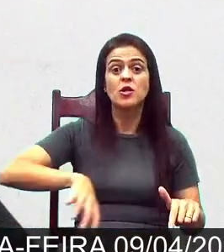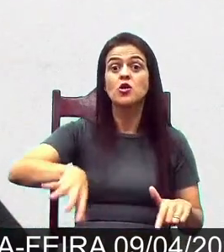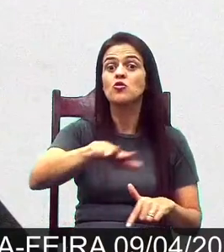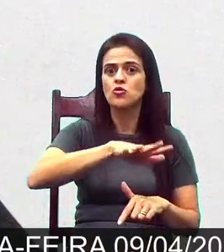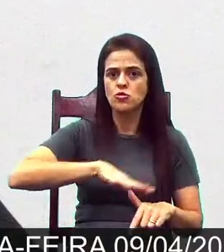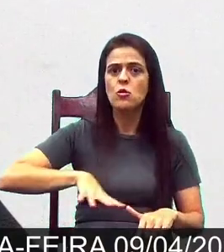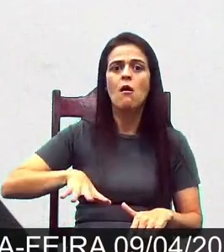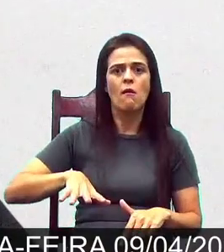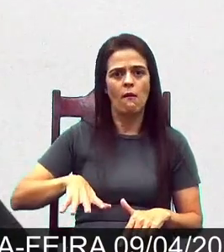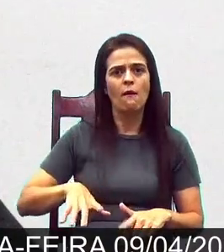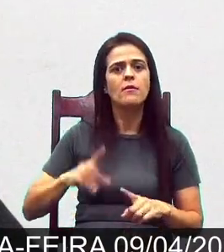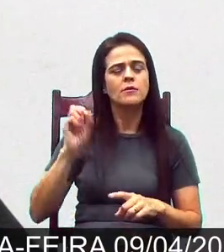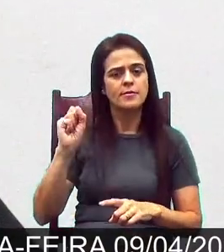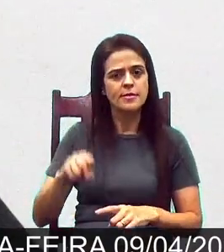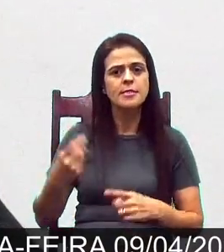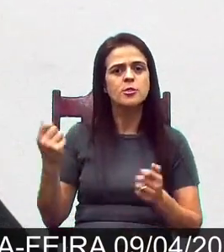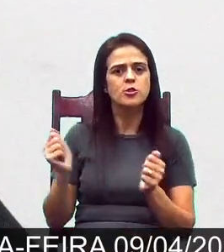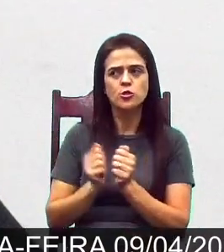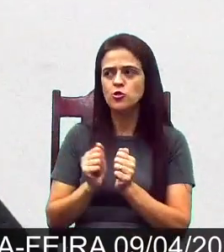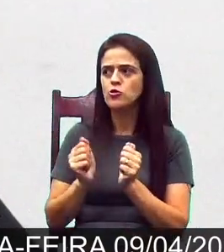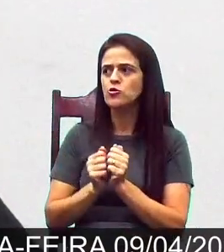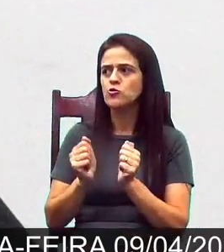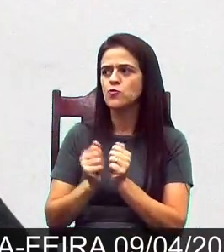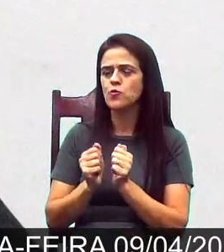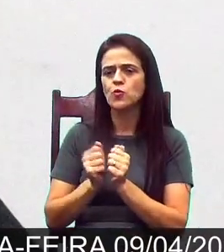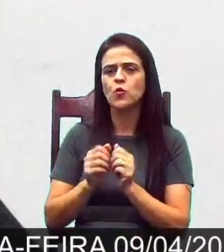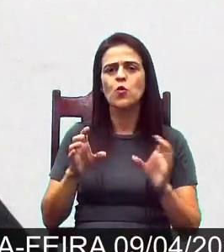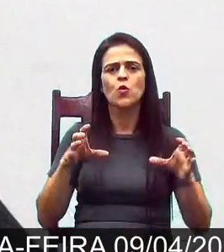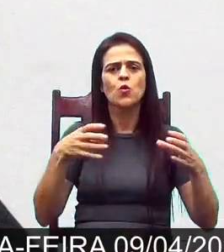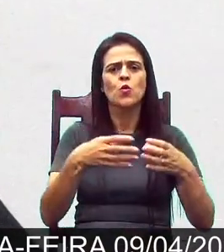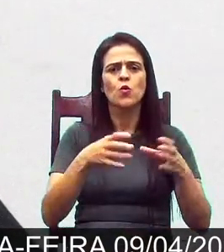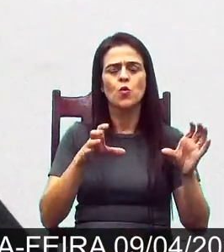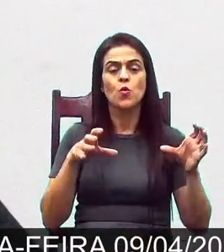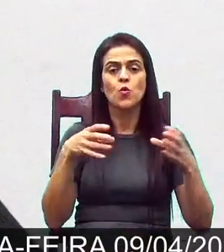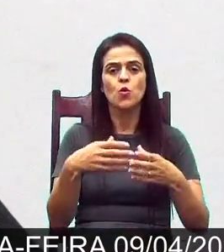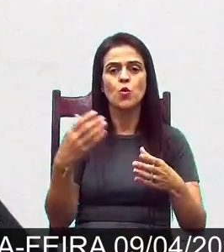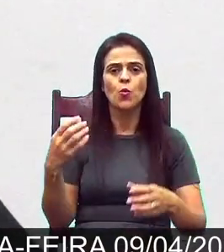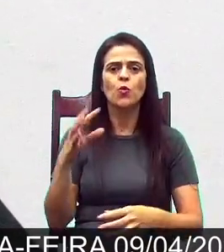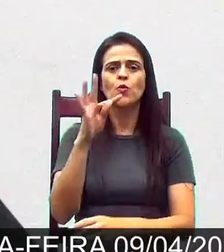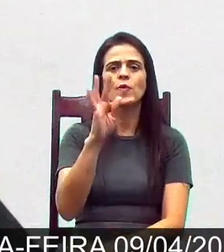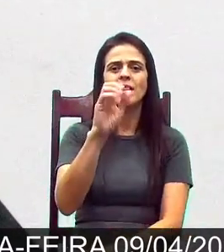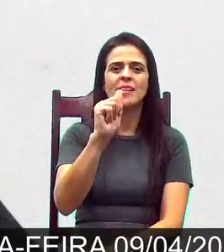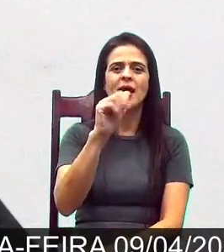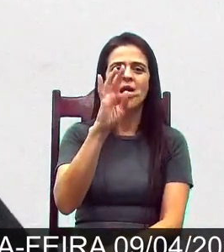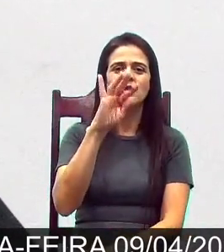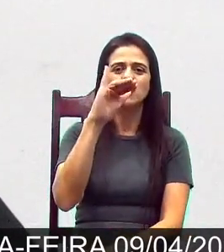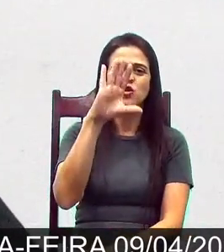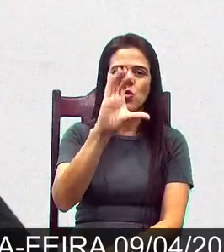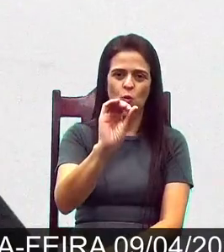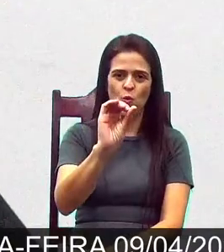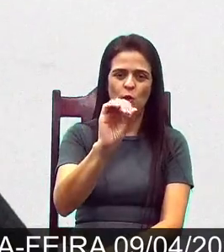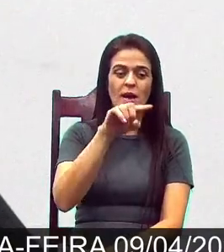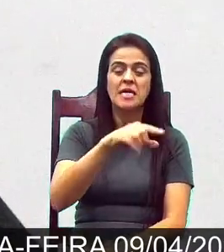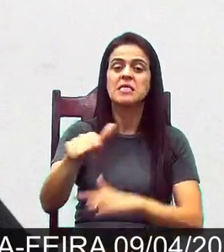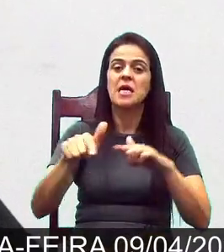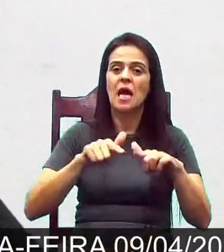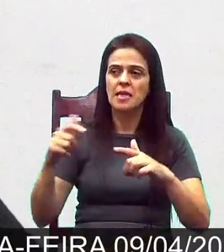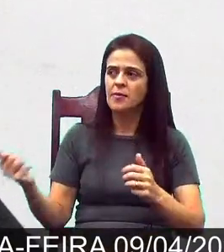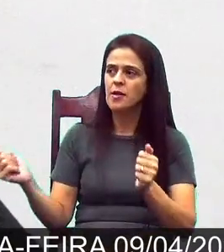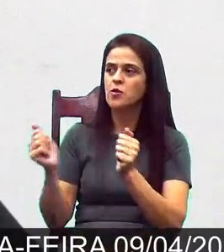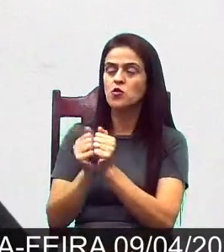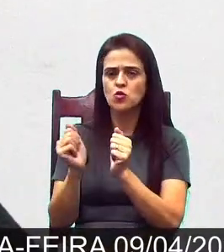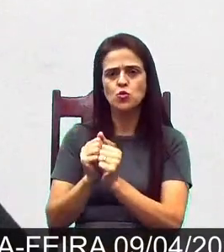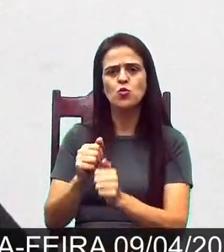região, está compondo aí o GIT, o Grupo de Intervenção Tática, onde está trabalhando, cumprindo